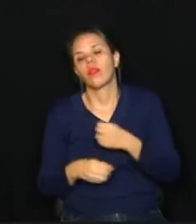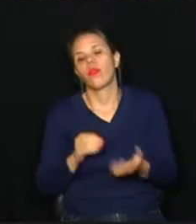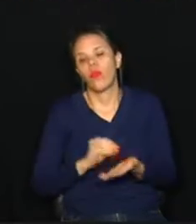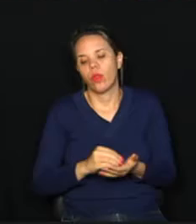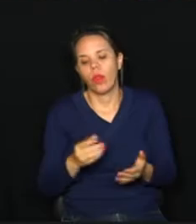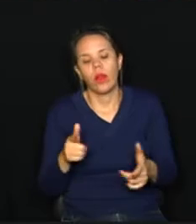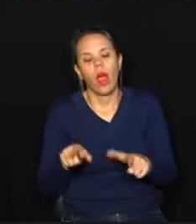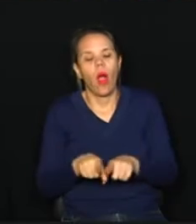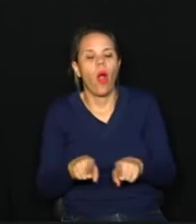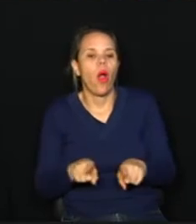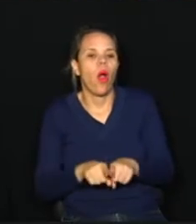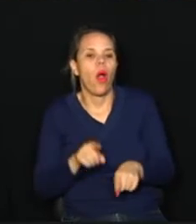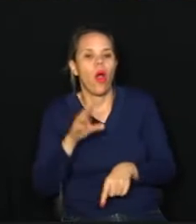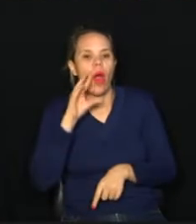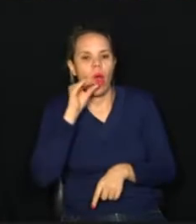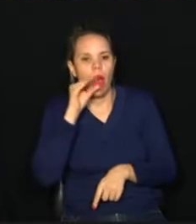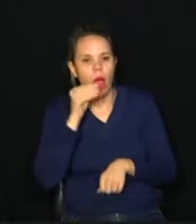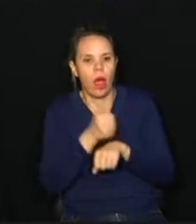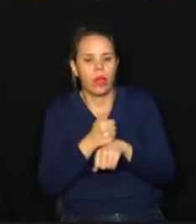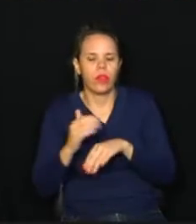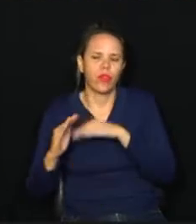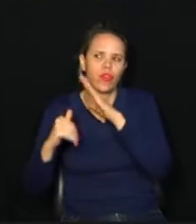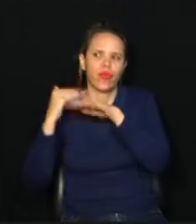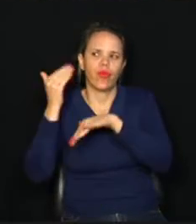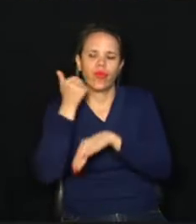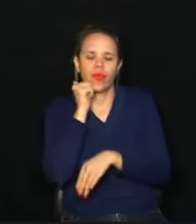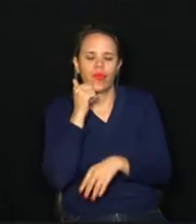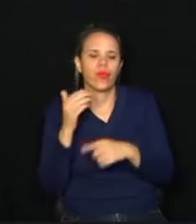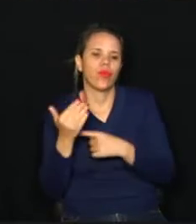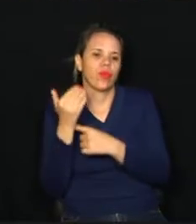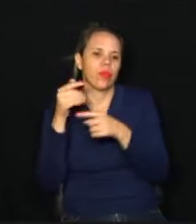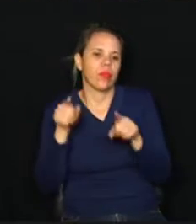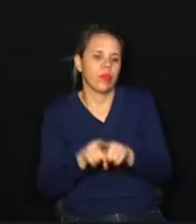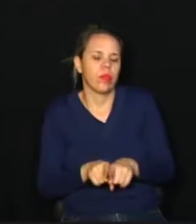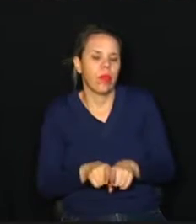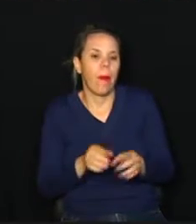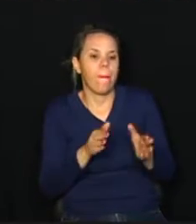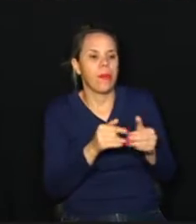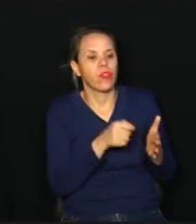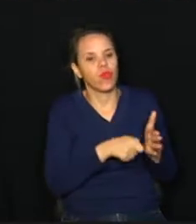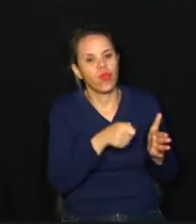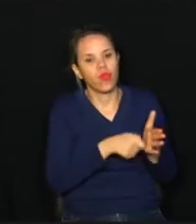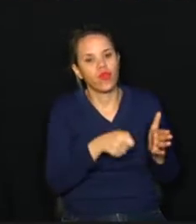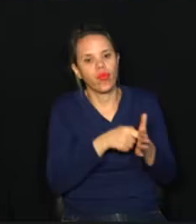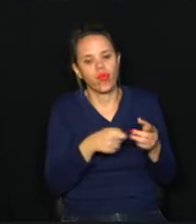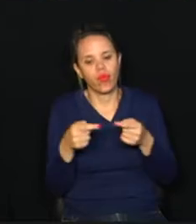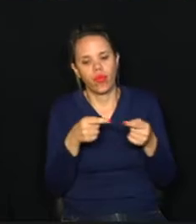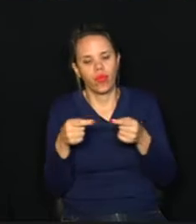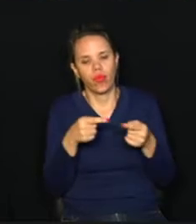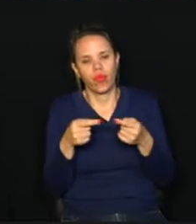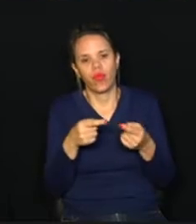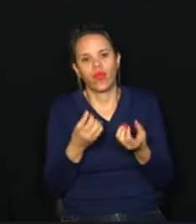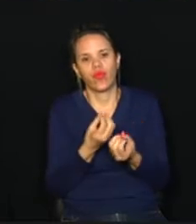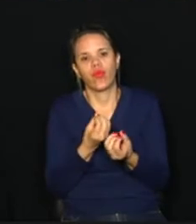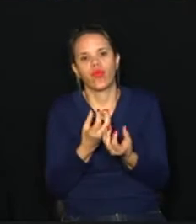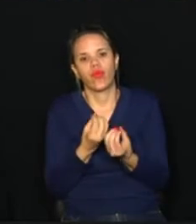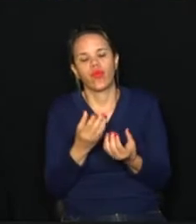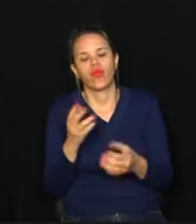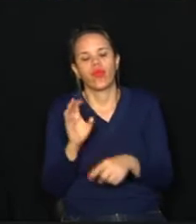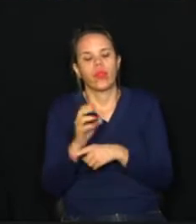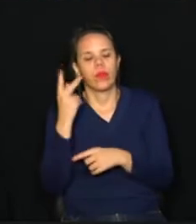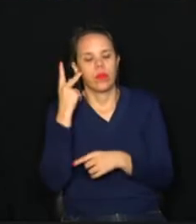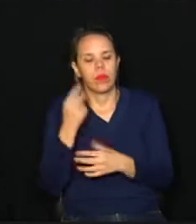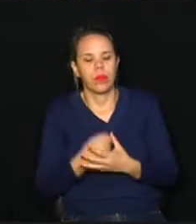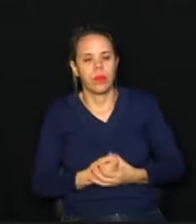e o desenvolvimento tecnológico. A busca por recursos competitivos de fomento, mesmo no estado de São